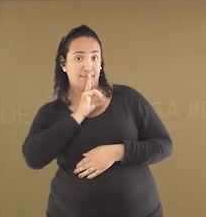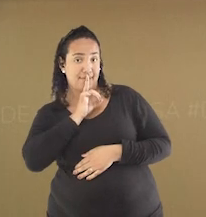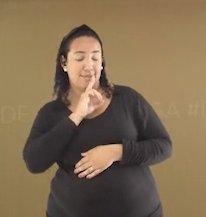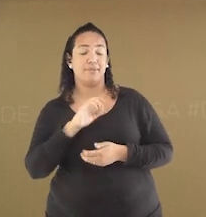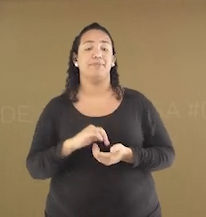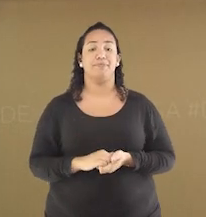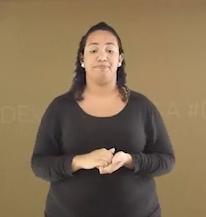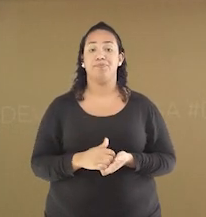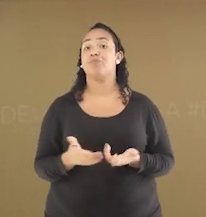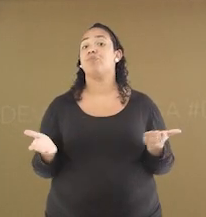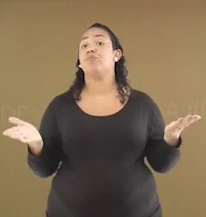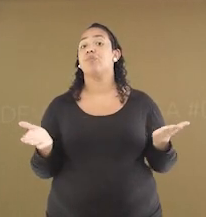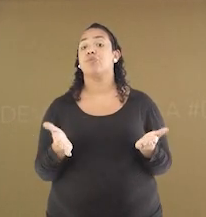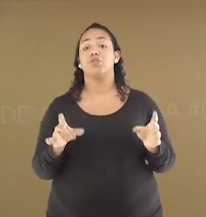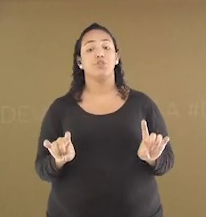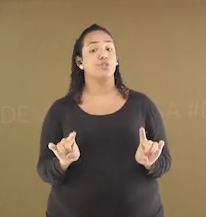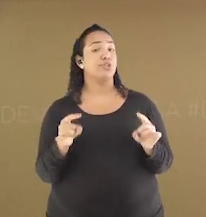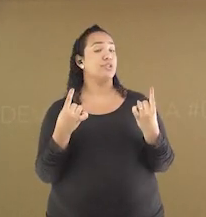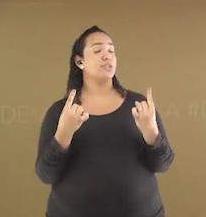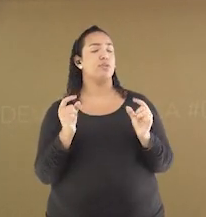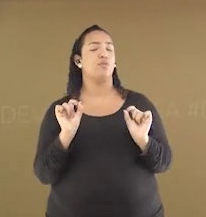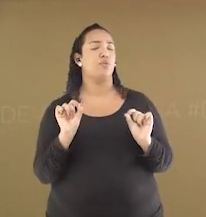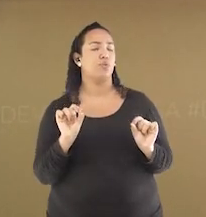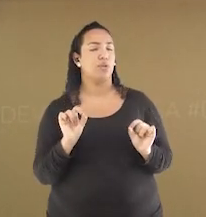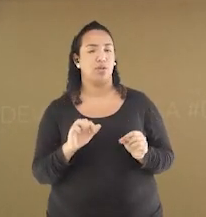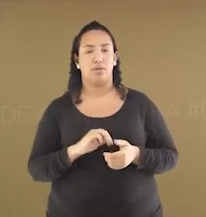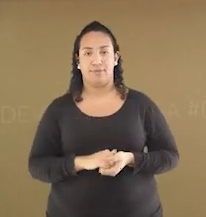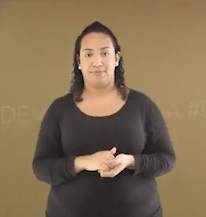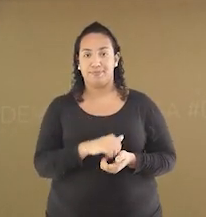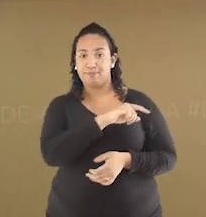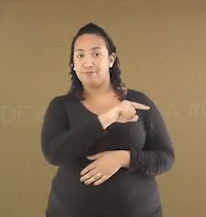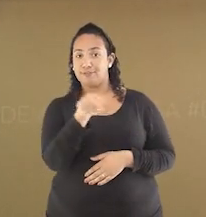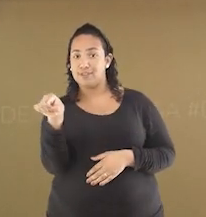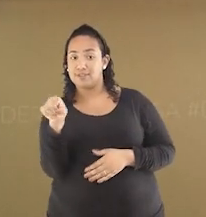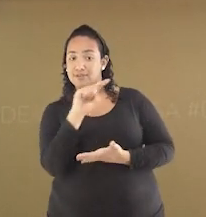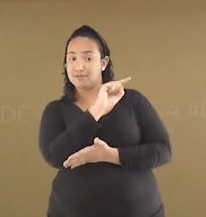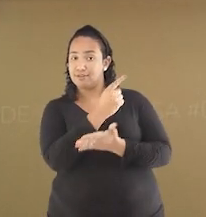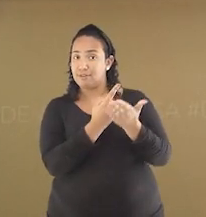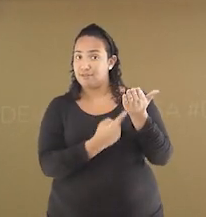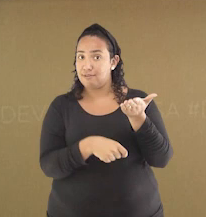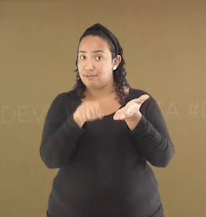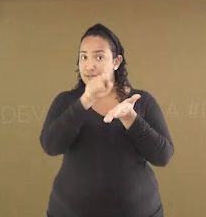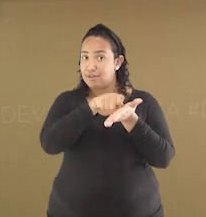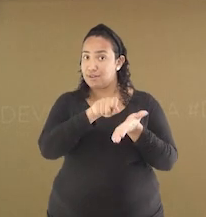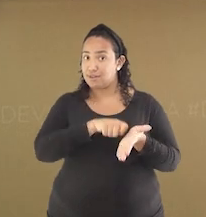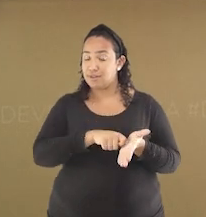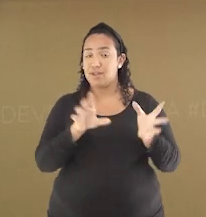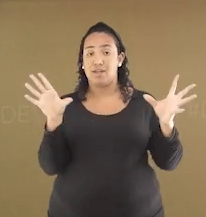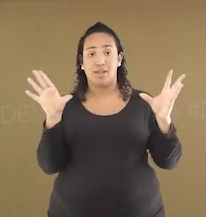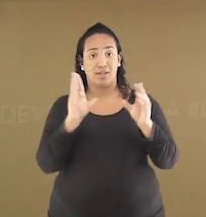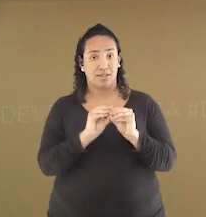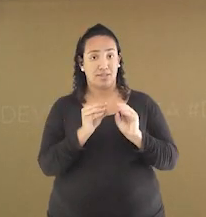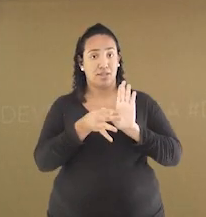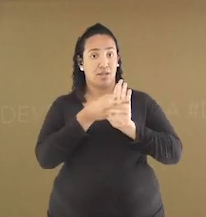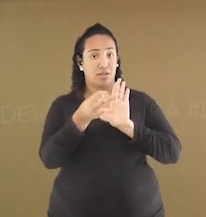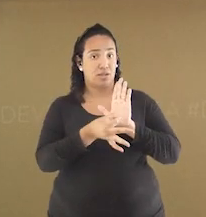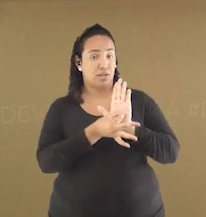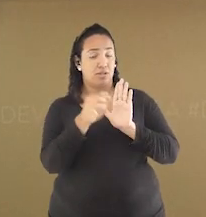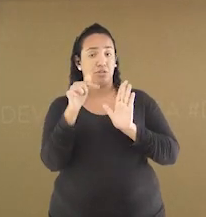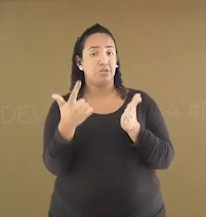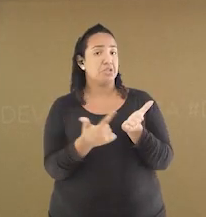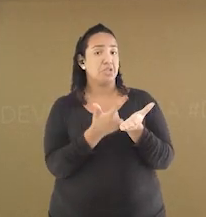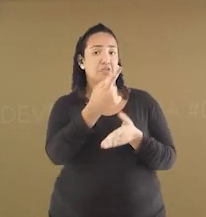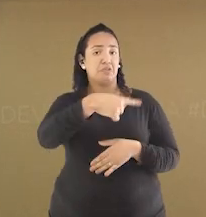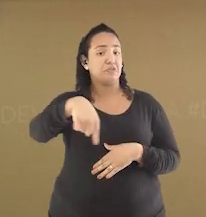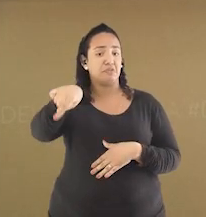O desafio que eu deixo para você é: elabore em seu caderno uma resenha crítica